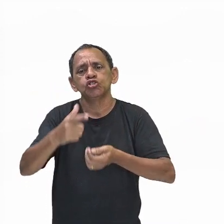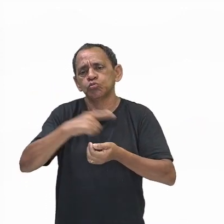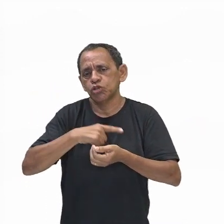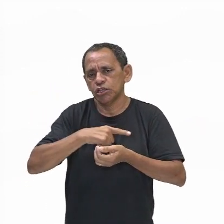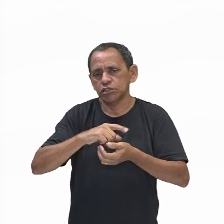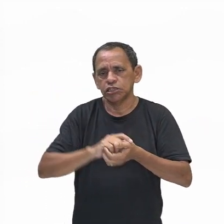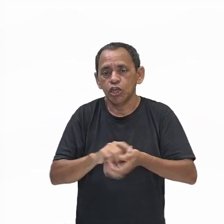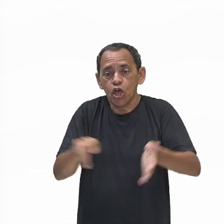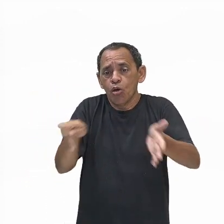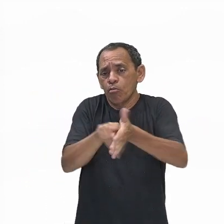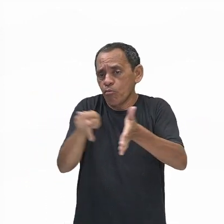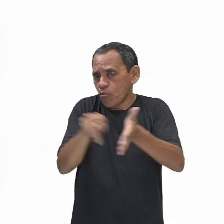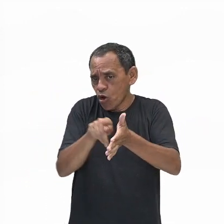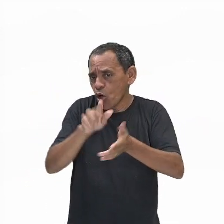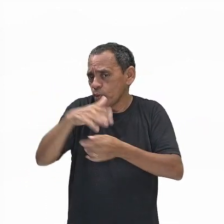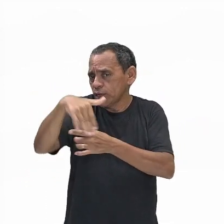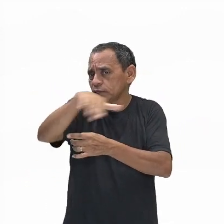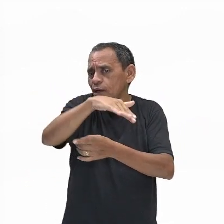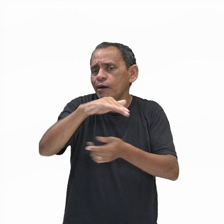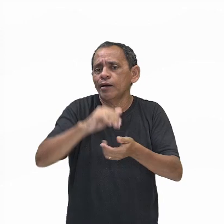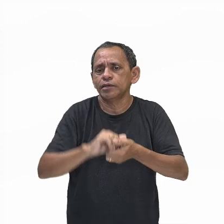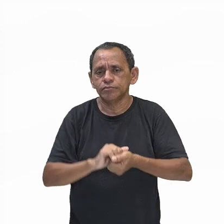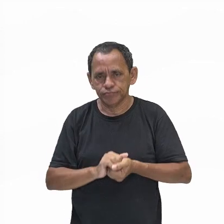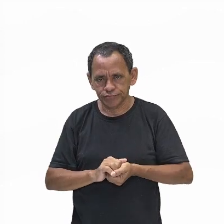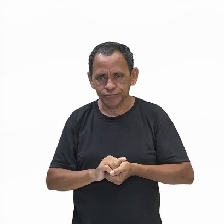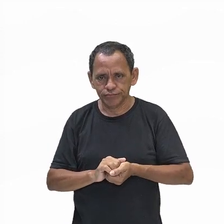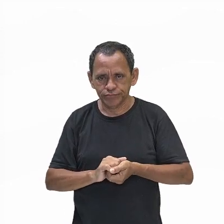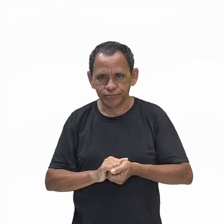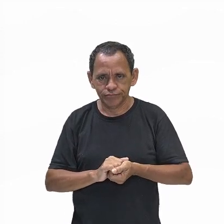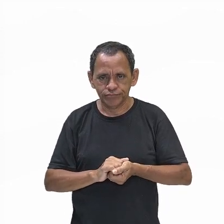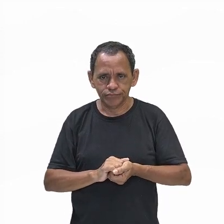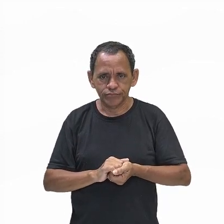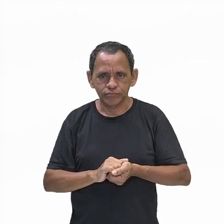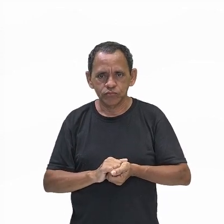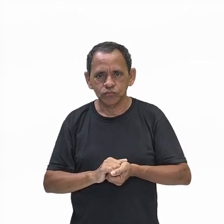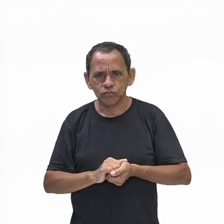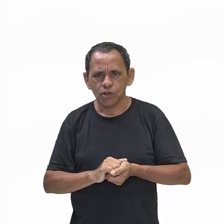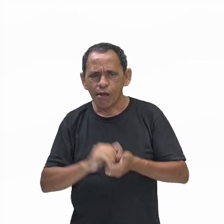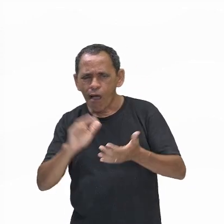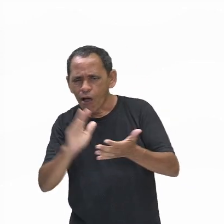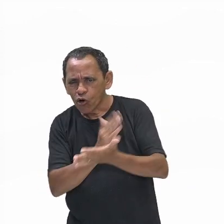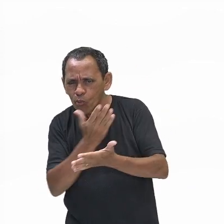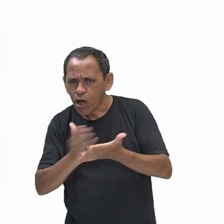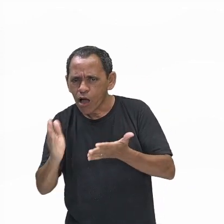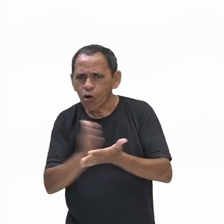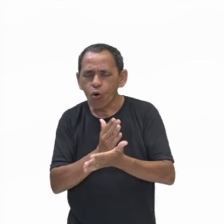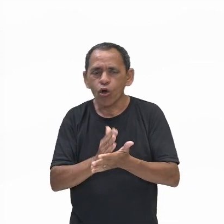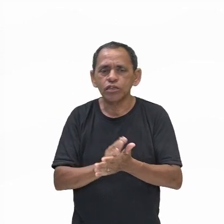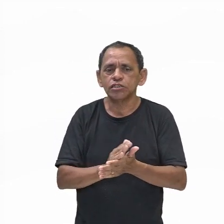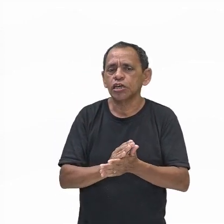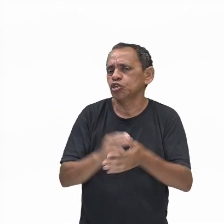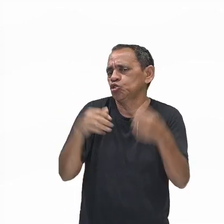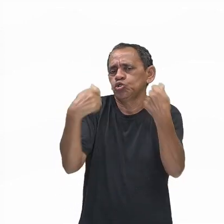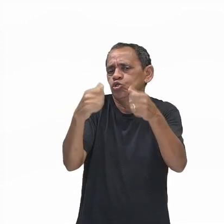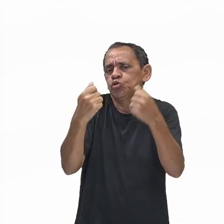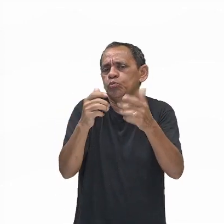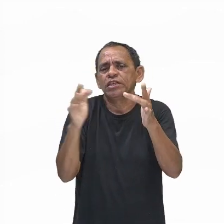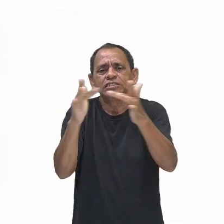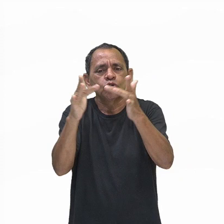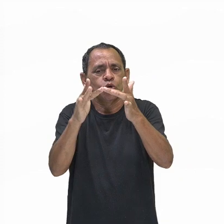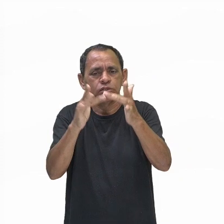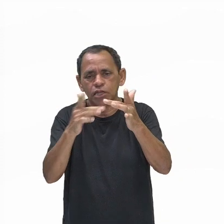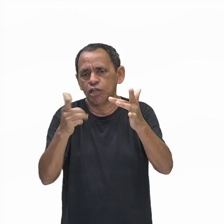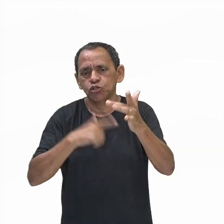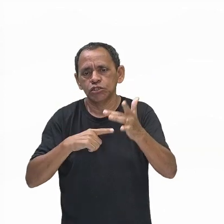palavra remoto já diz bastante coisa, né? É algo que é feito à distância, não é isso? Então, todas as vezes que a gente vê